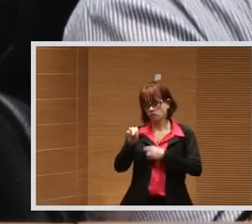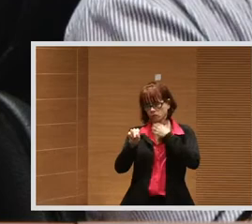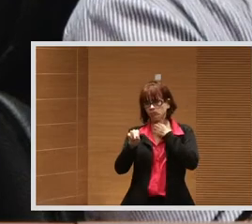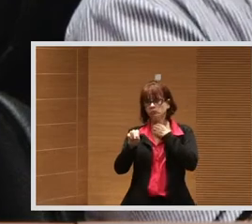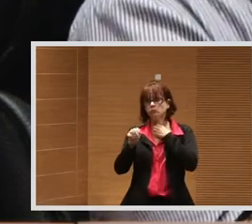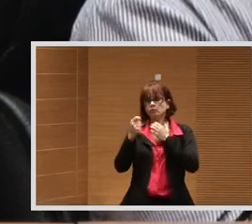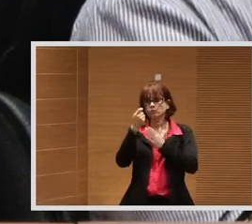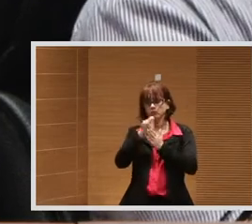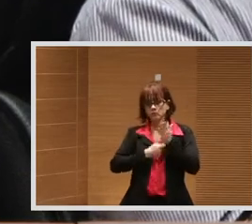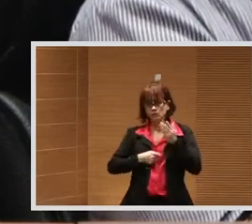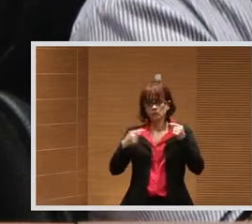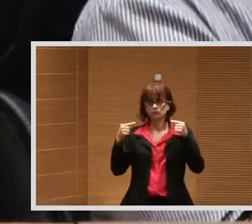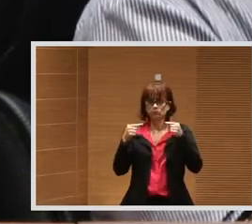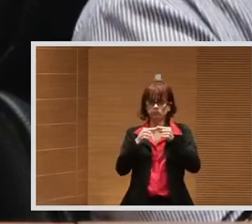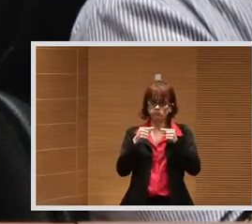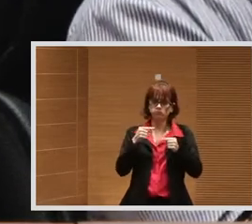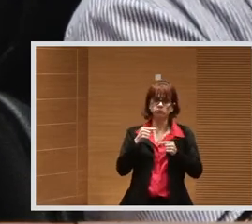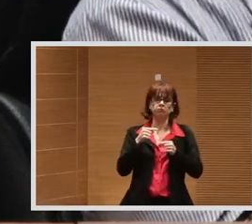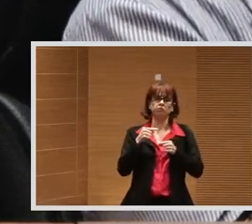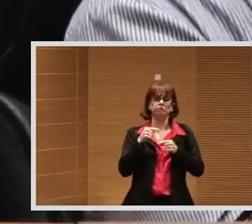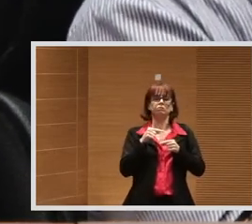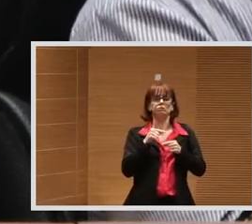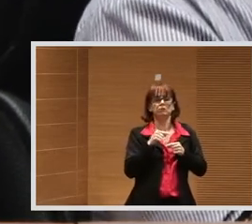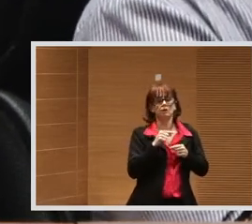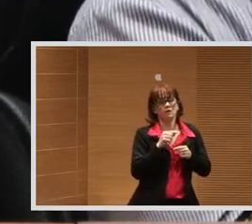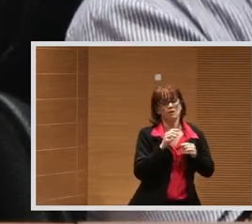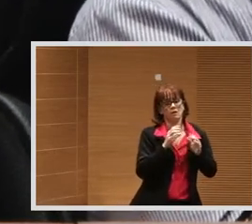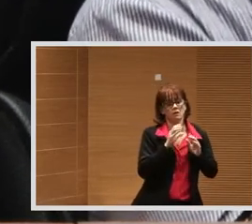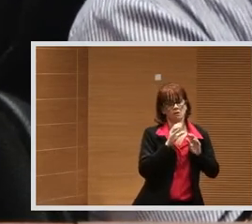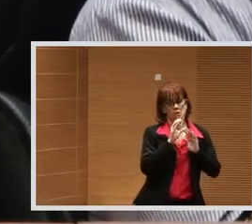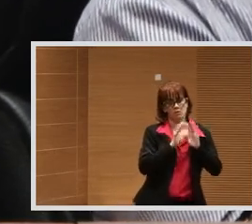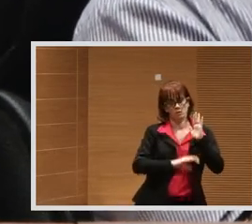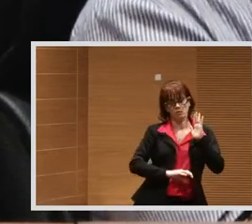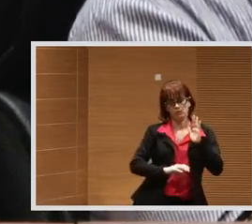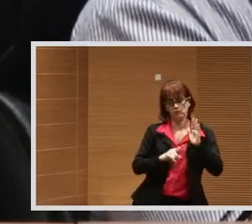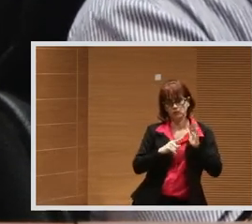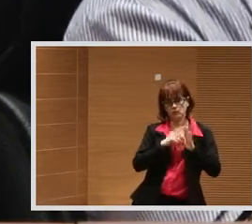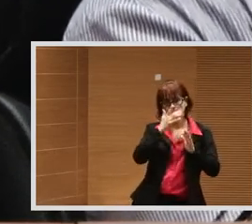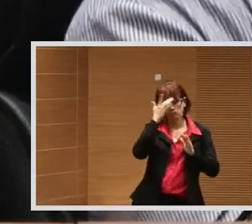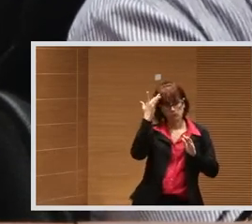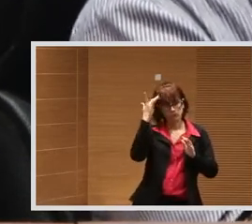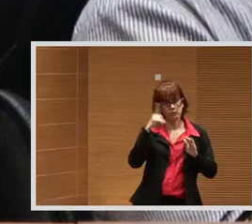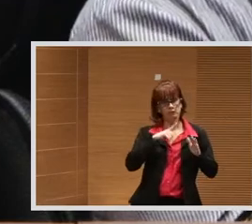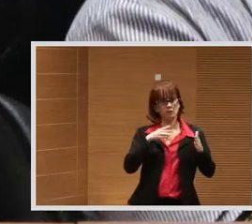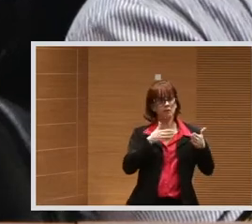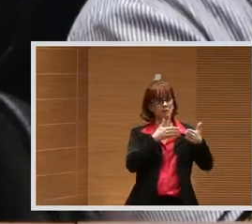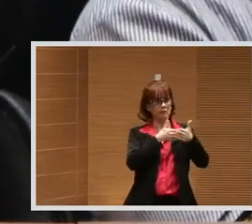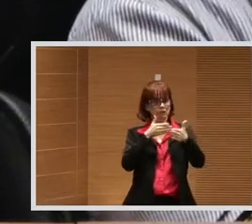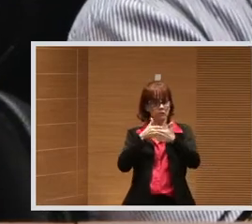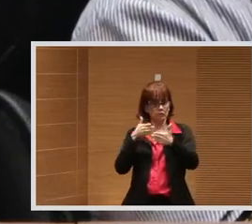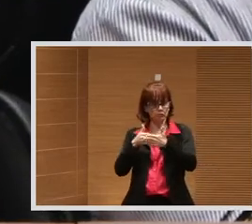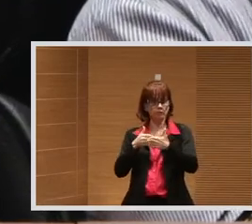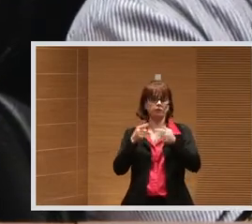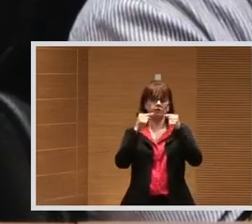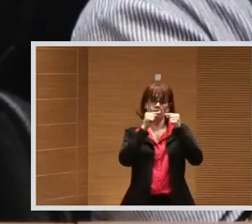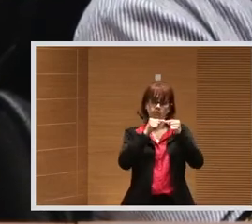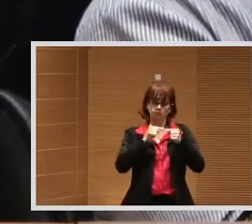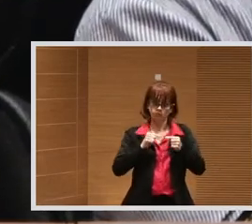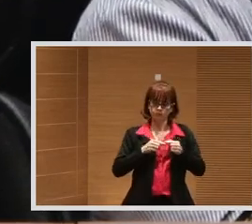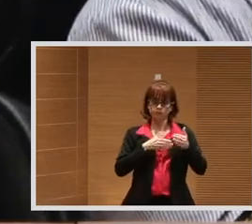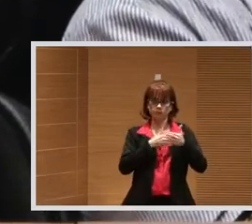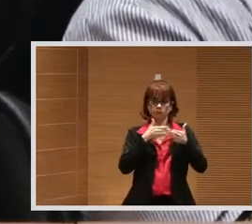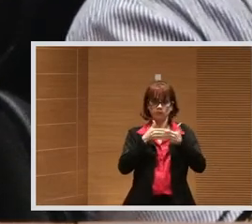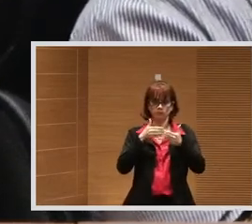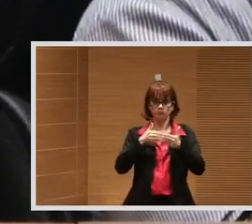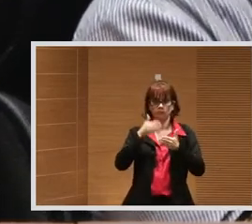aproximado da convenção. A pessoa, né, interage com barreiras das seguintes naturezas... barreira